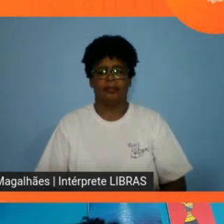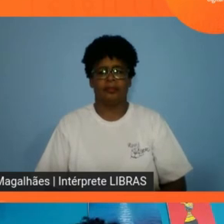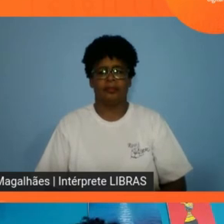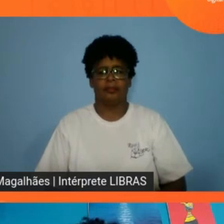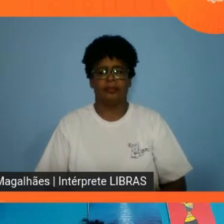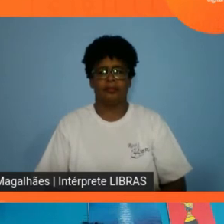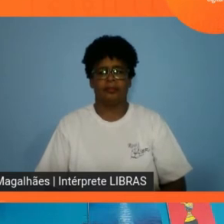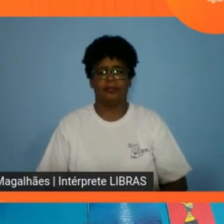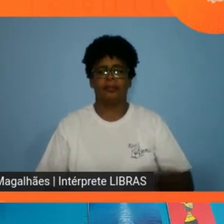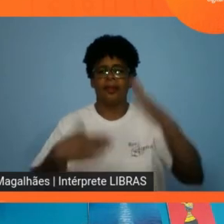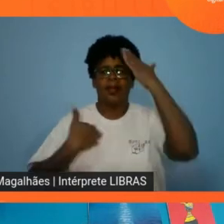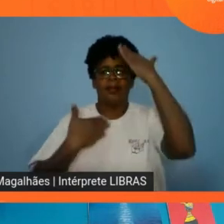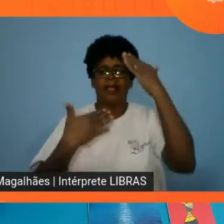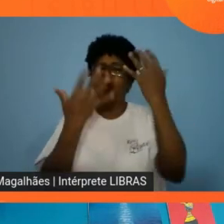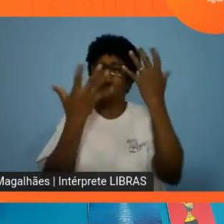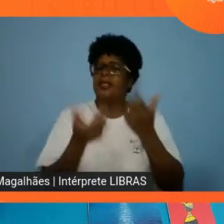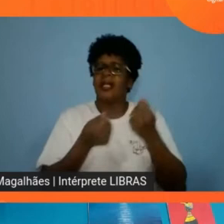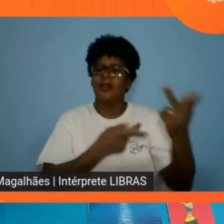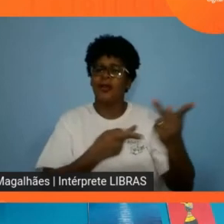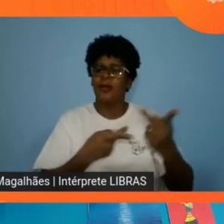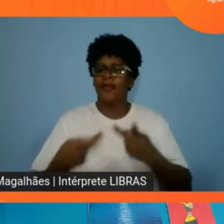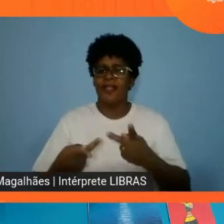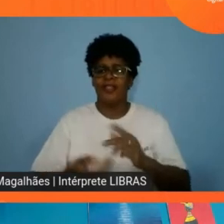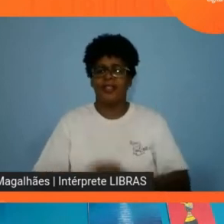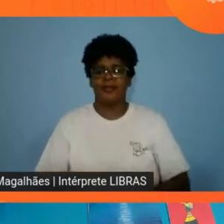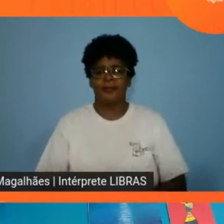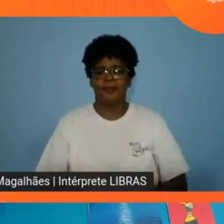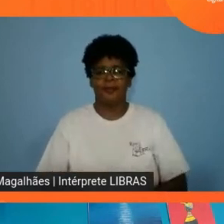Obrigada, obrigada por ter aceitado o convite para estar falando com a gente.